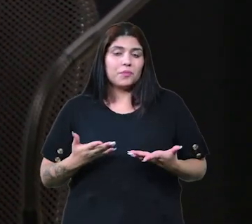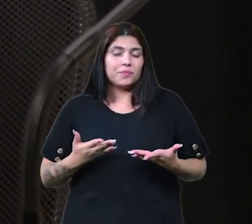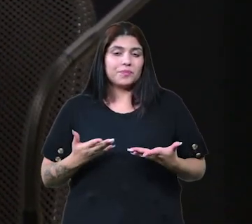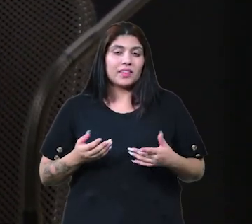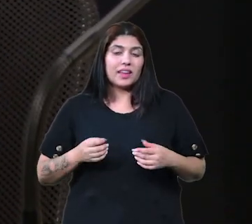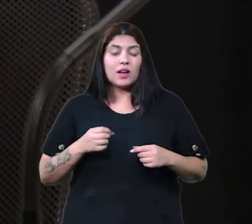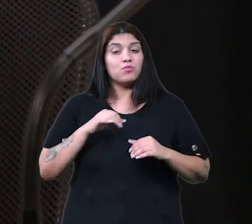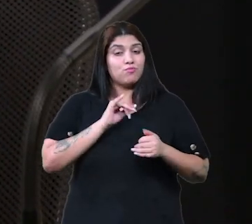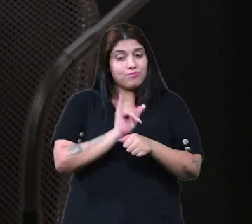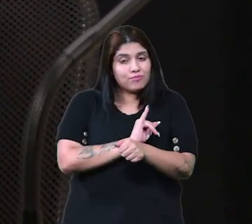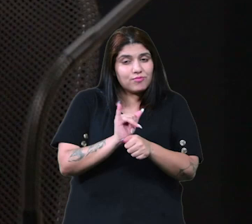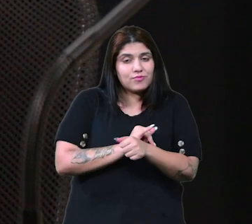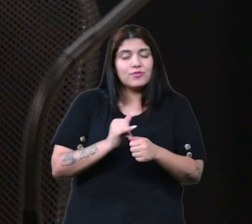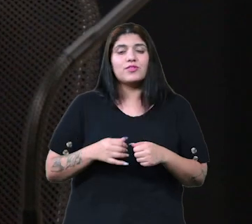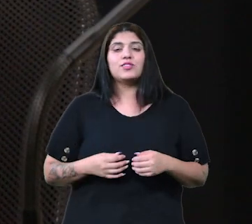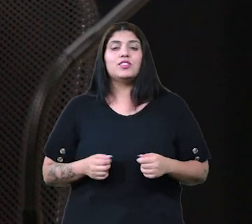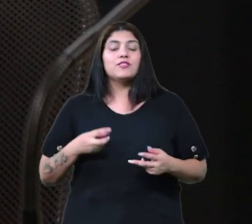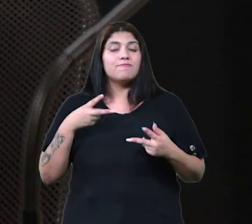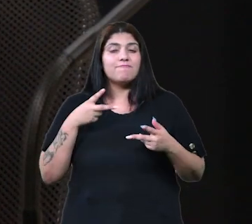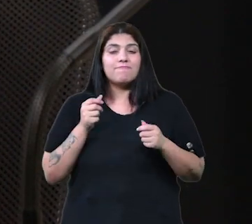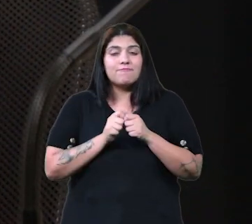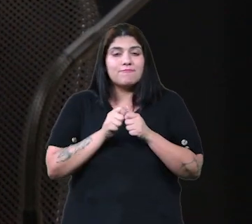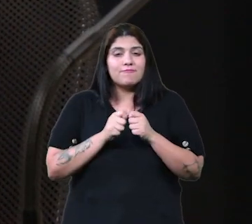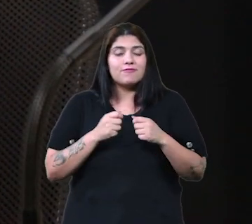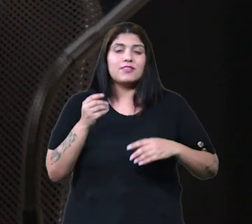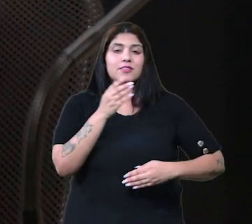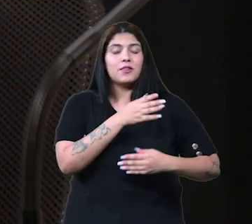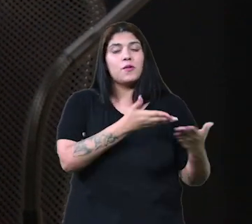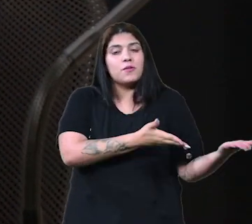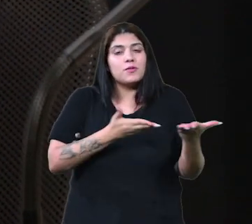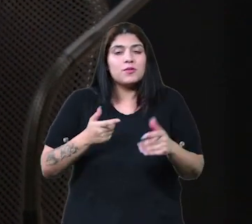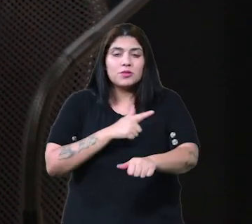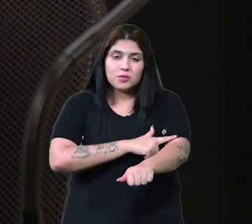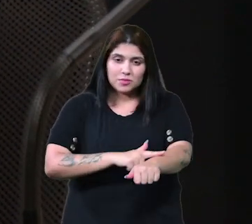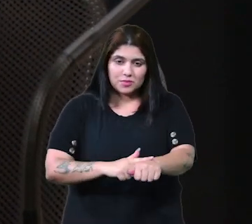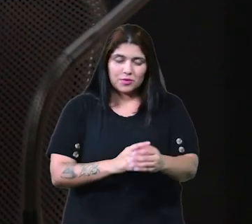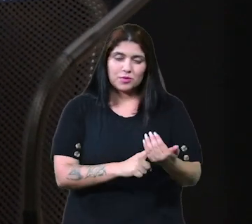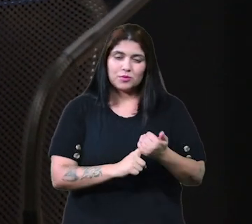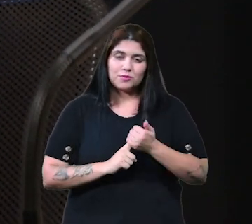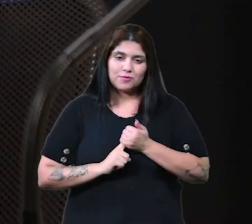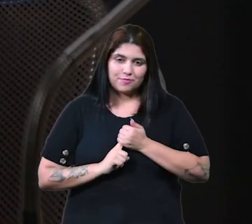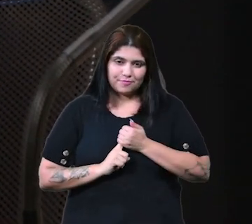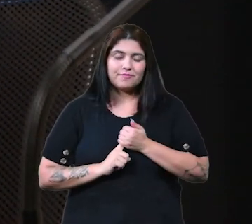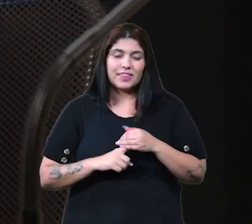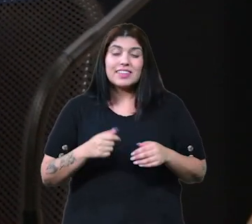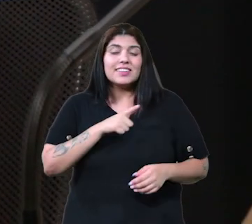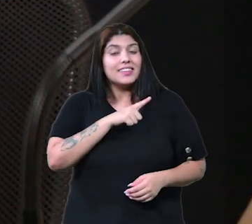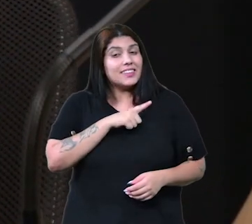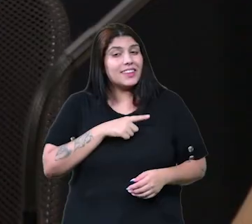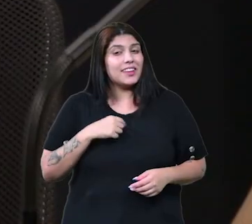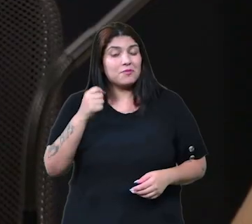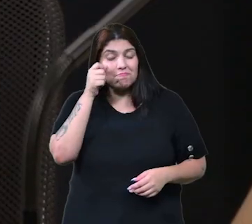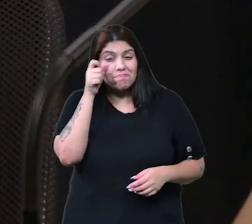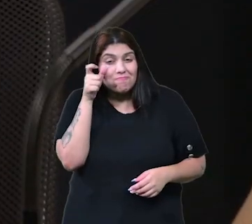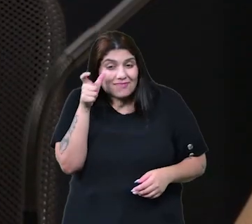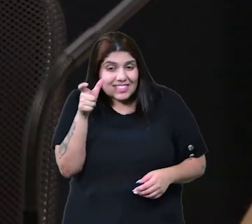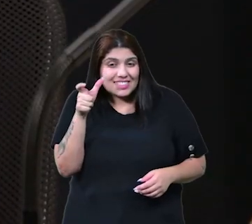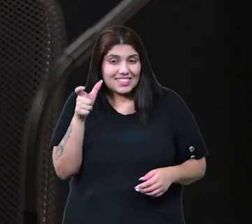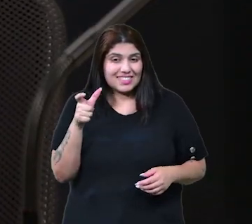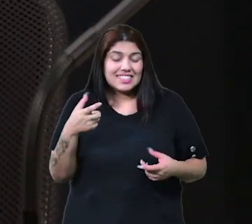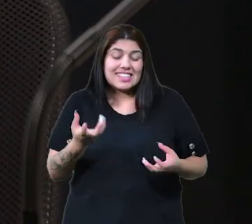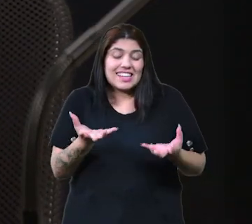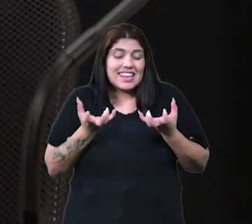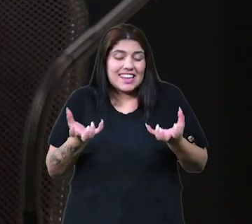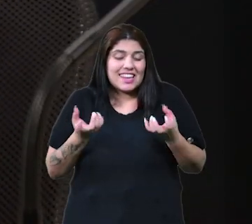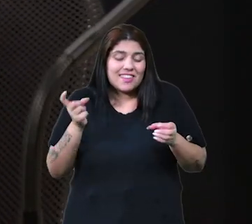praticando a hospitalidade para que aquela pessoa se sinta bem recebida, acolhida e tenha o interesse, inclusive, de retornar. Então,